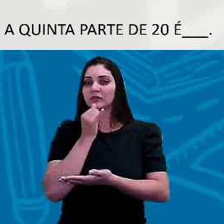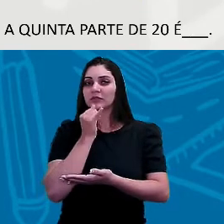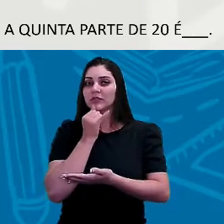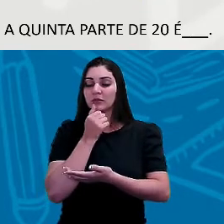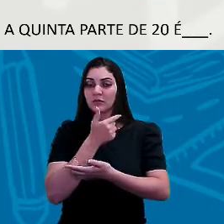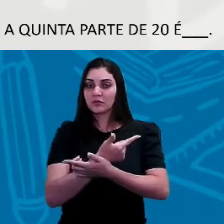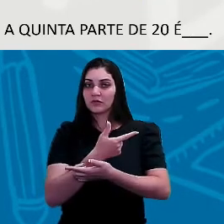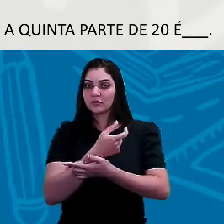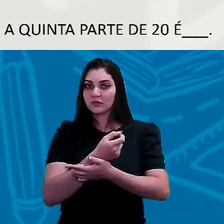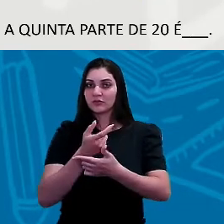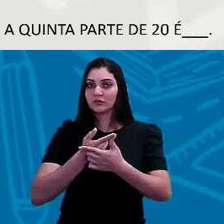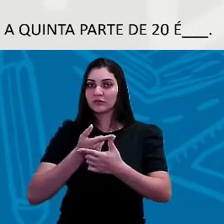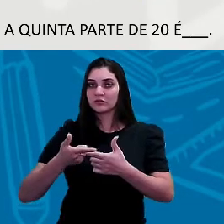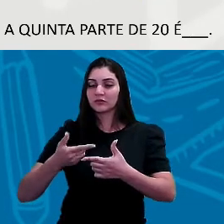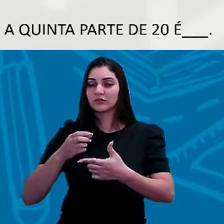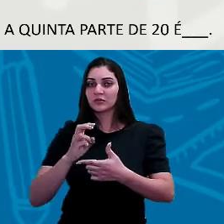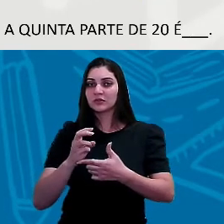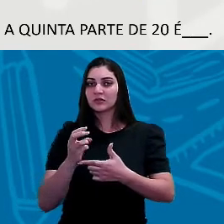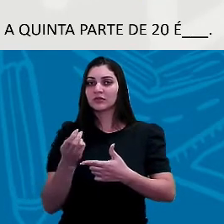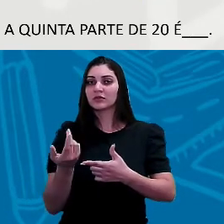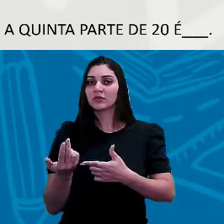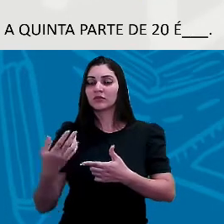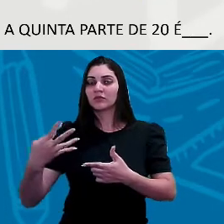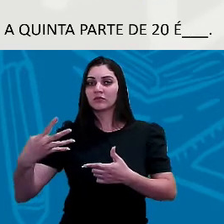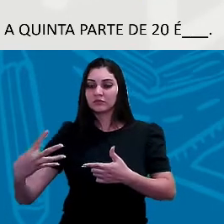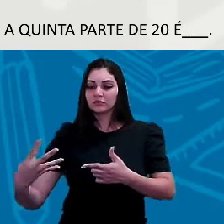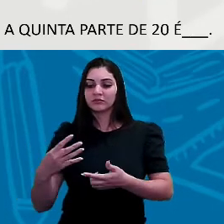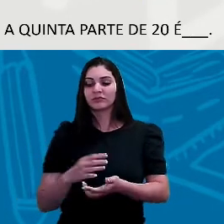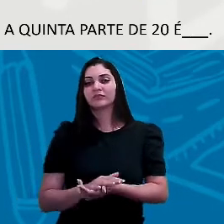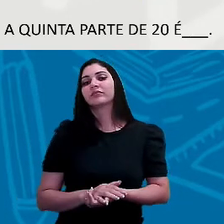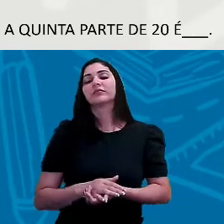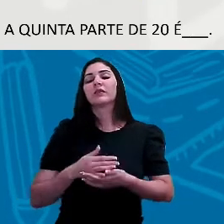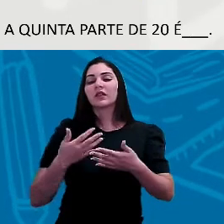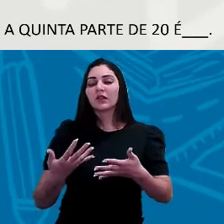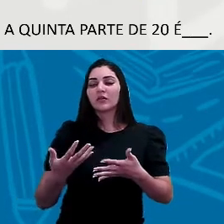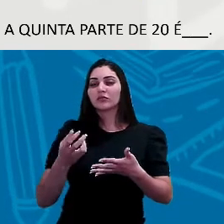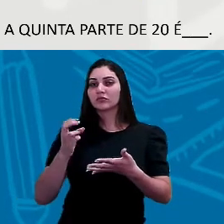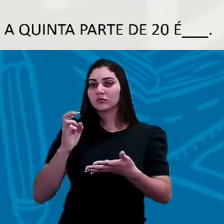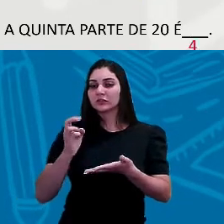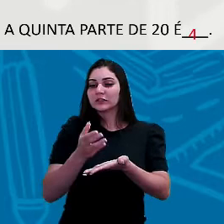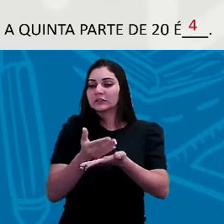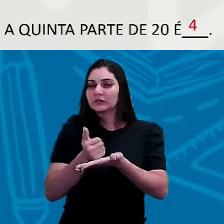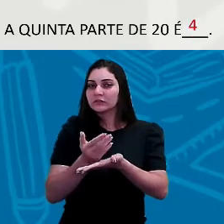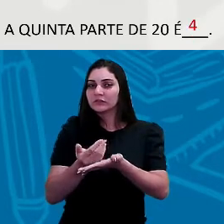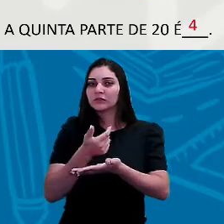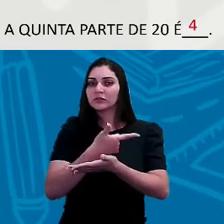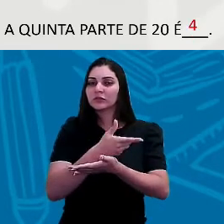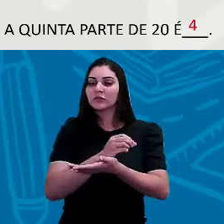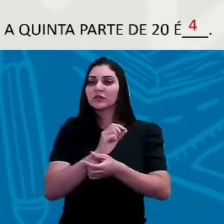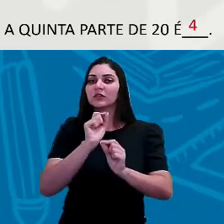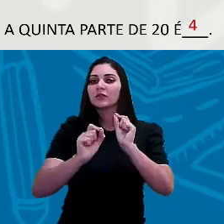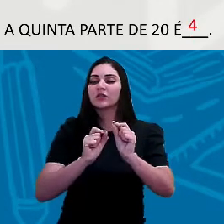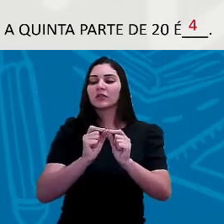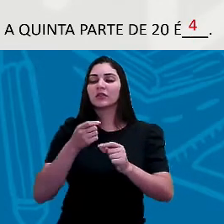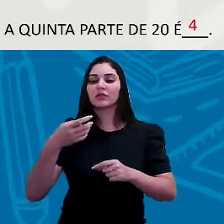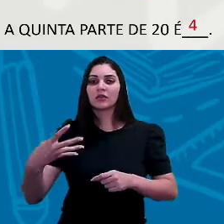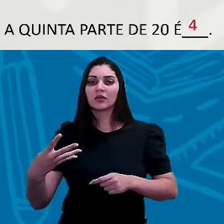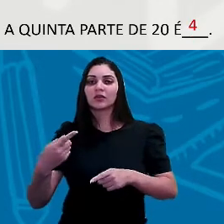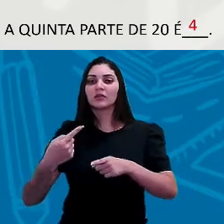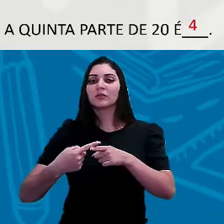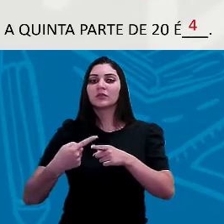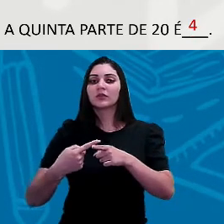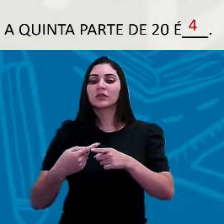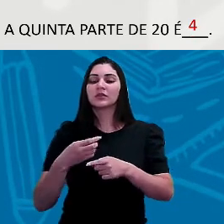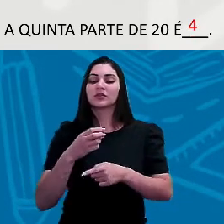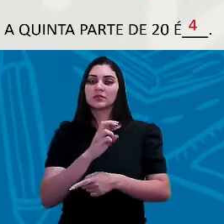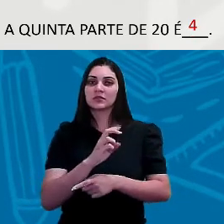5, que dá 4, tá certo? Então, a quinta parte de 20 vai ser 4. Por quê? 5 vezes